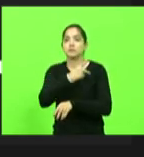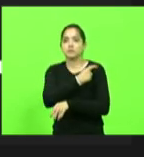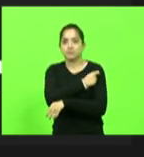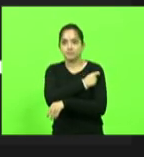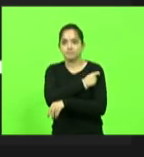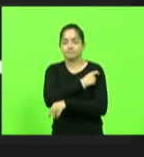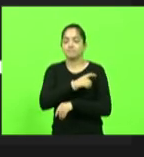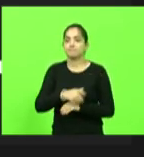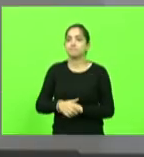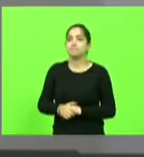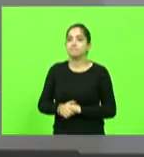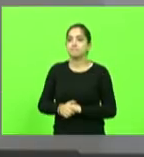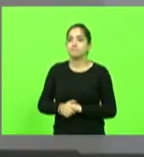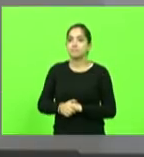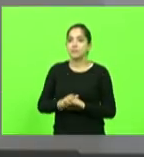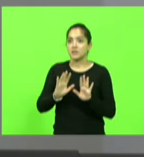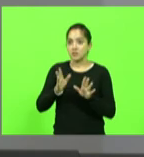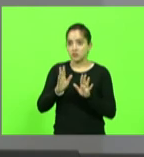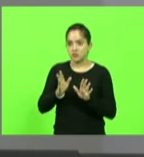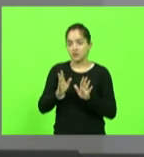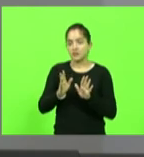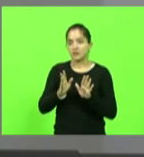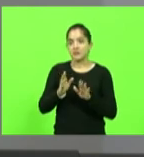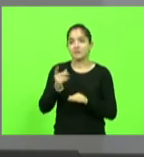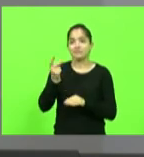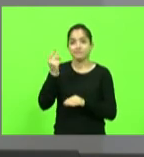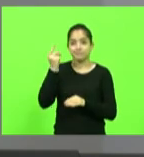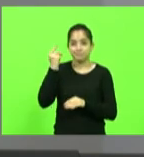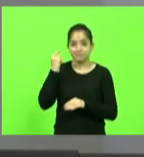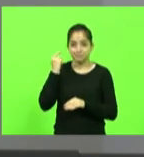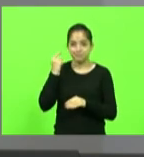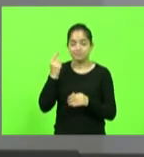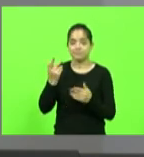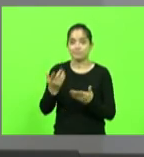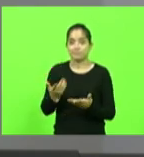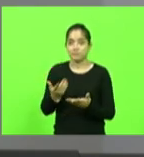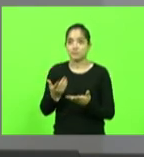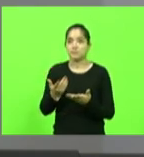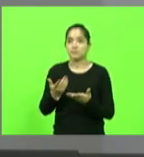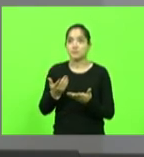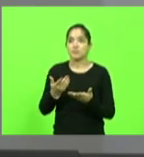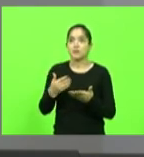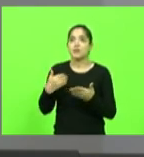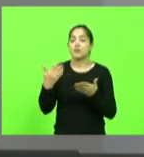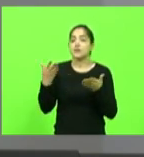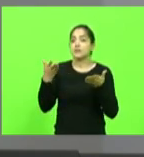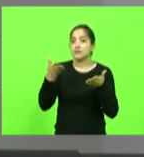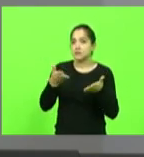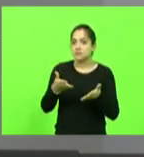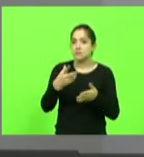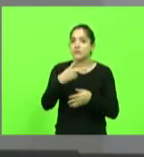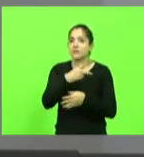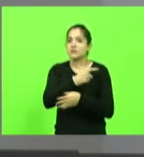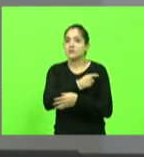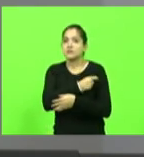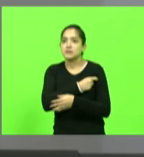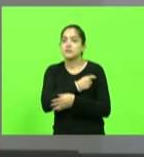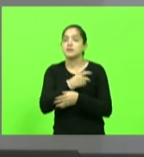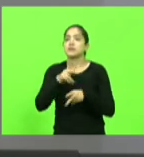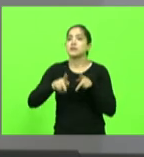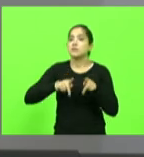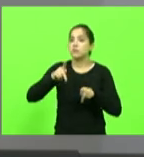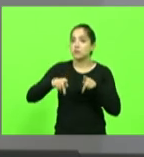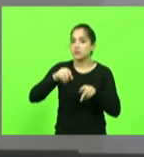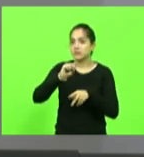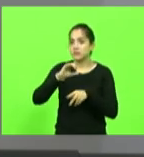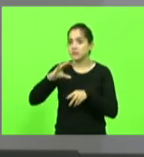imunização. Isso já está velho, né, pessoal? Porque, olha só, está chegando a vacinação de todos os catarinenses e